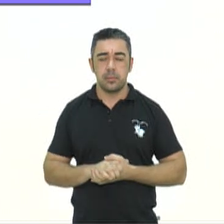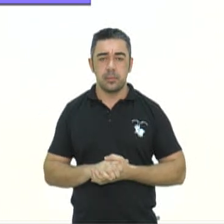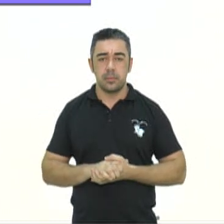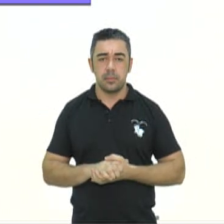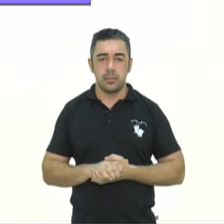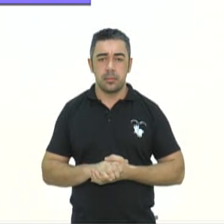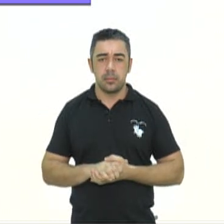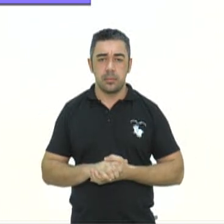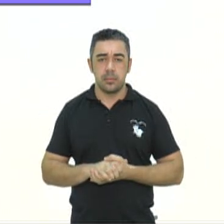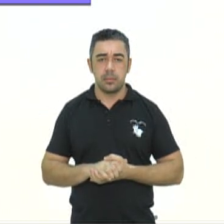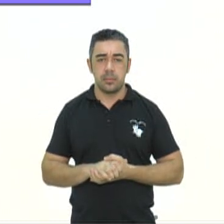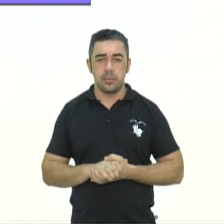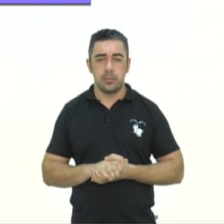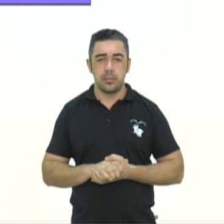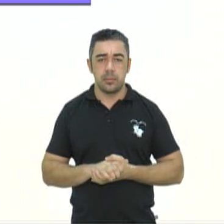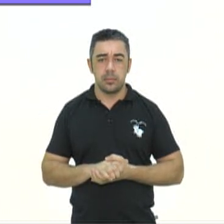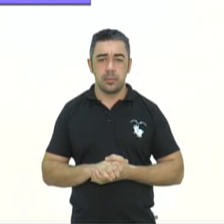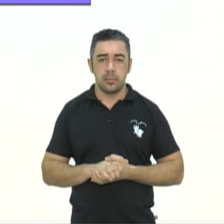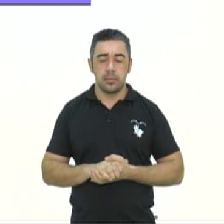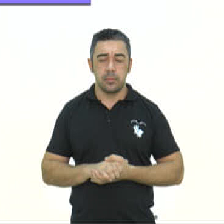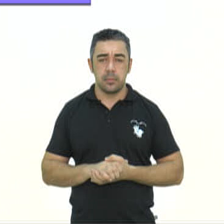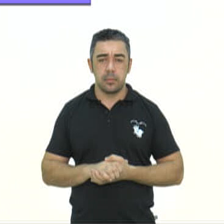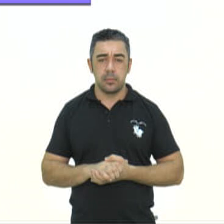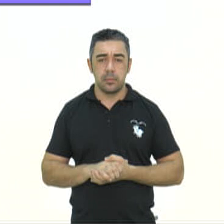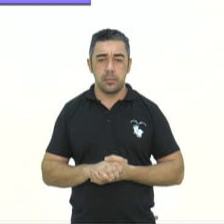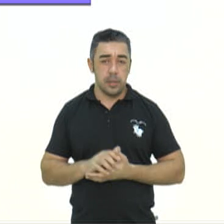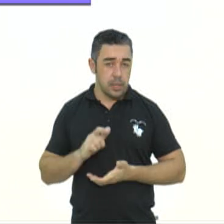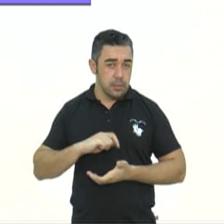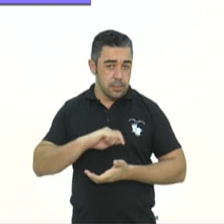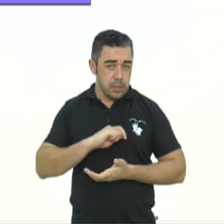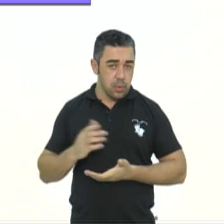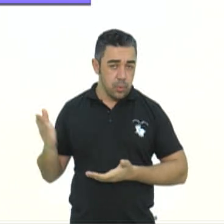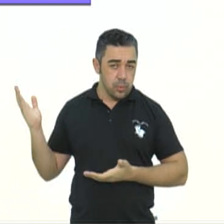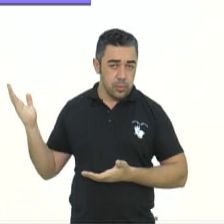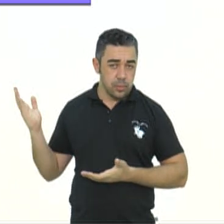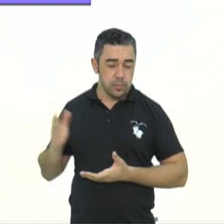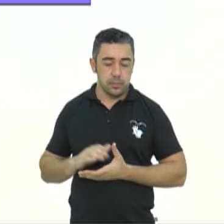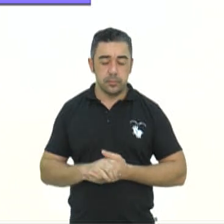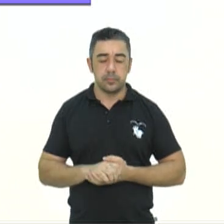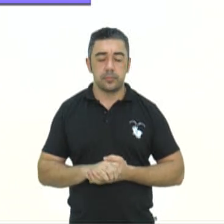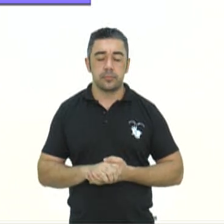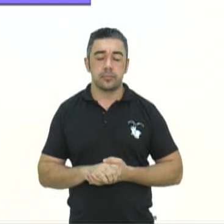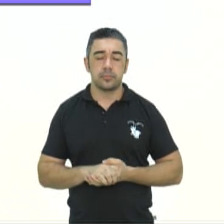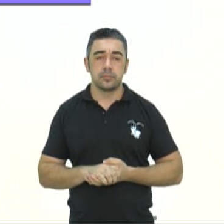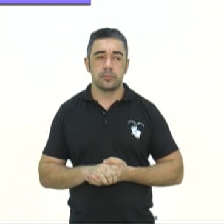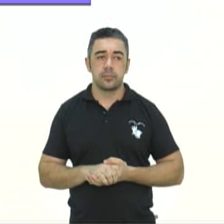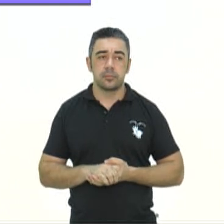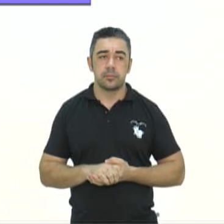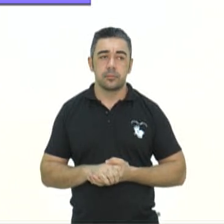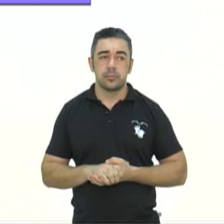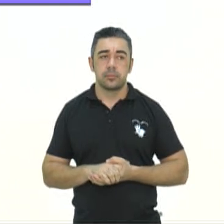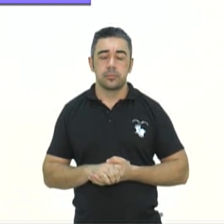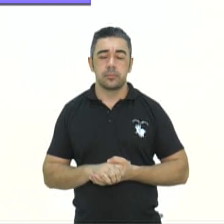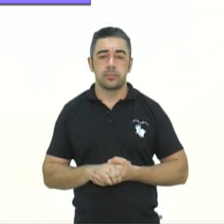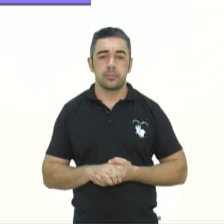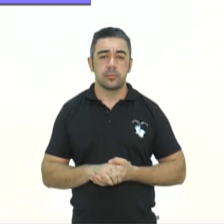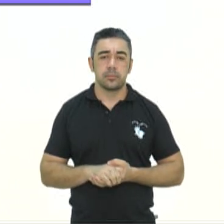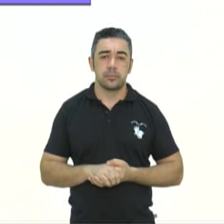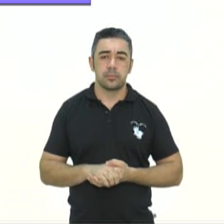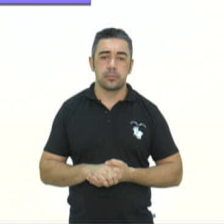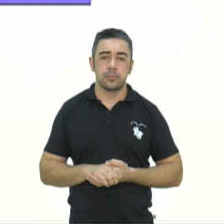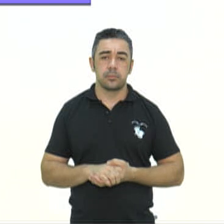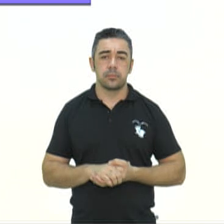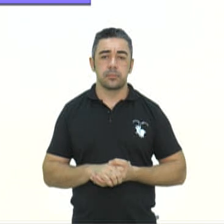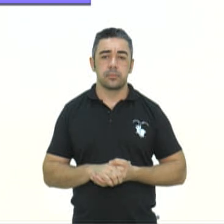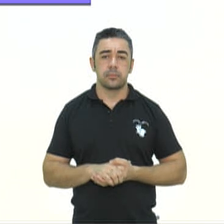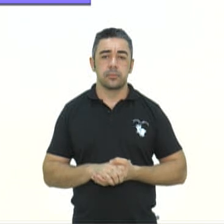para nós outros. Soy un escritor realista, porque creo que en América Latina todo es